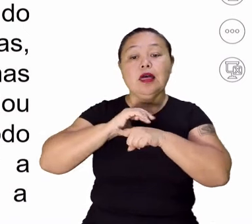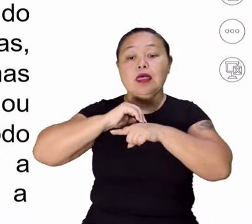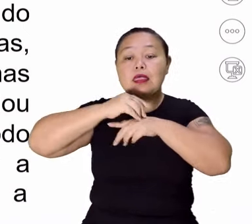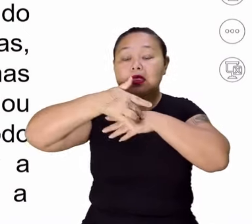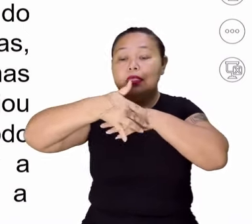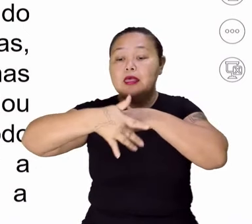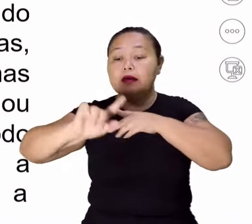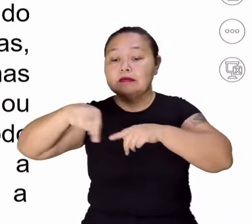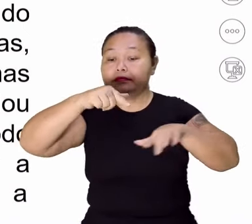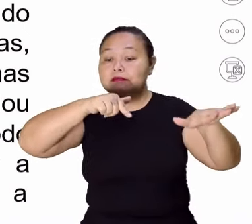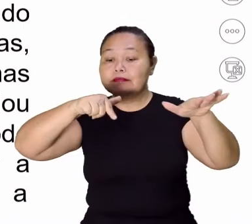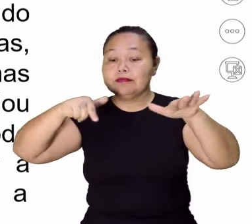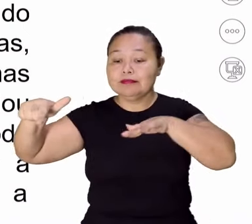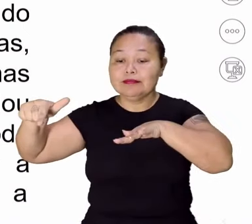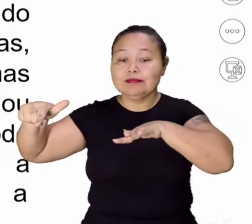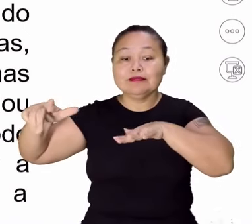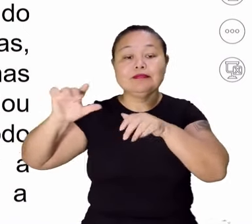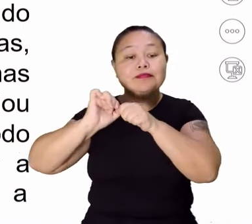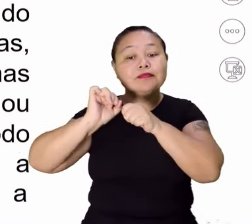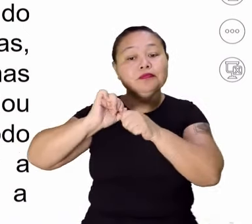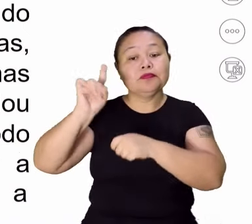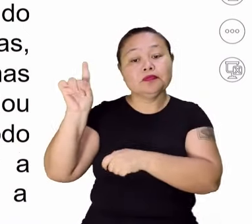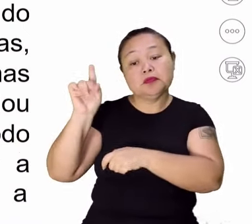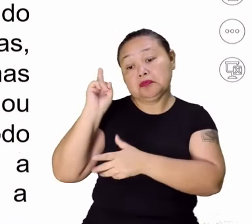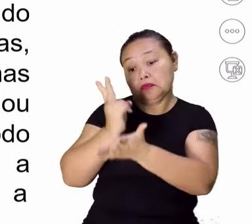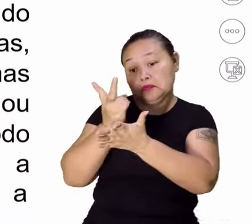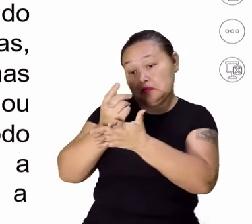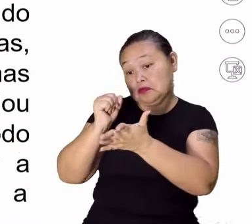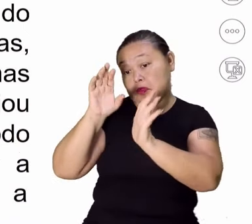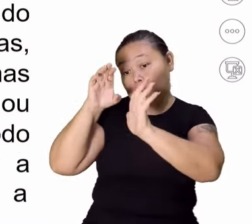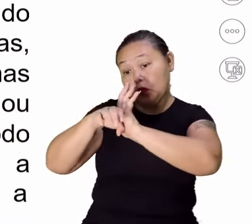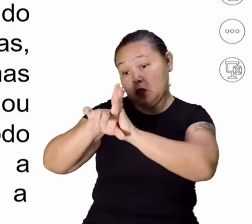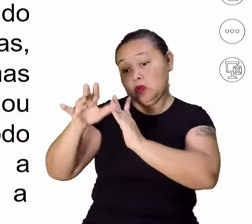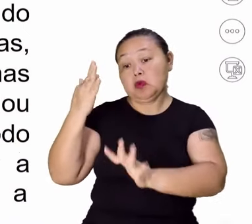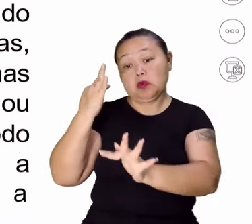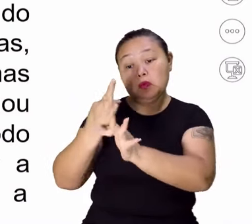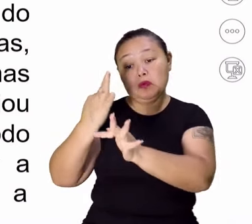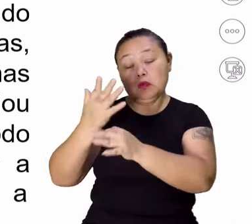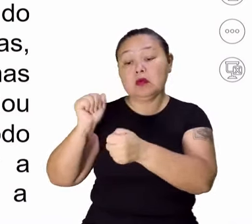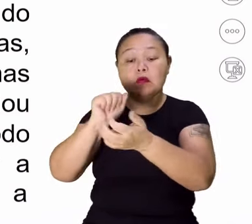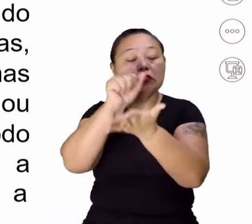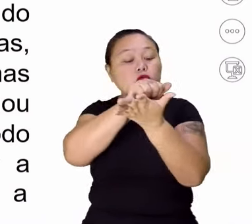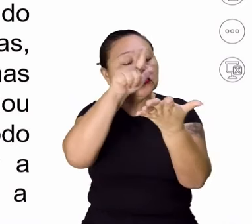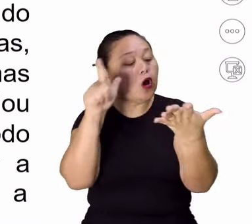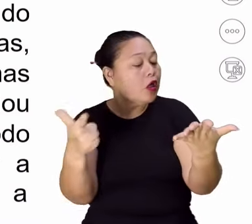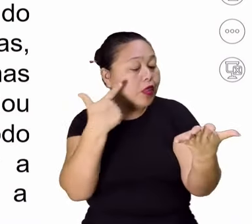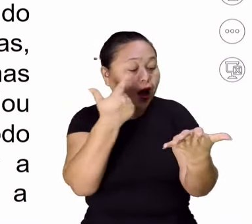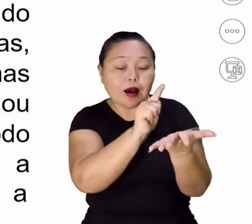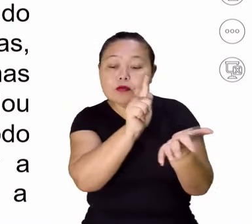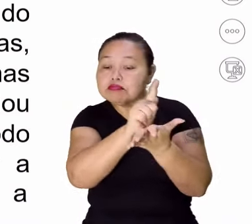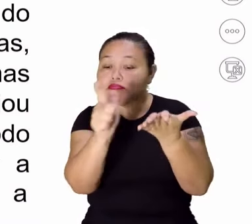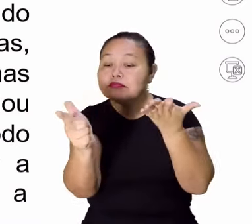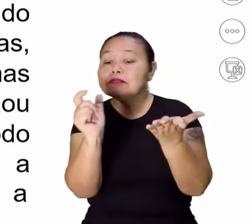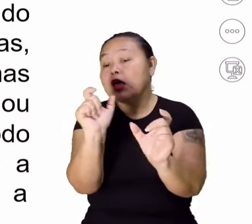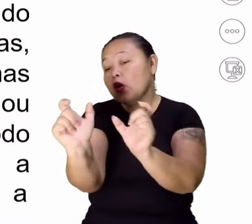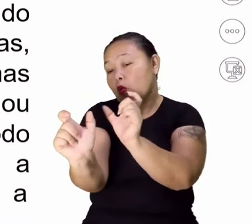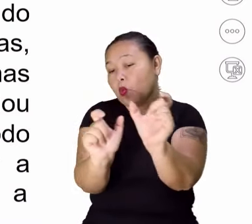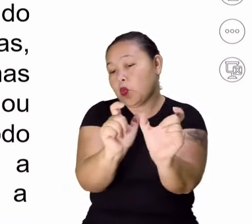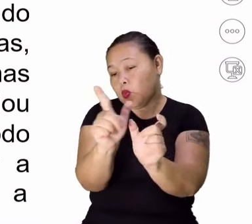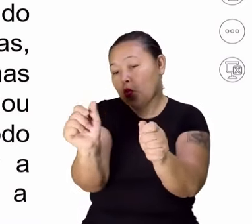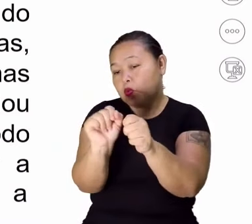despencar na próxima semana. Pessoal, aqui nem sempre tem os conceitos físicos, é retirado de um jornal e tal, temos com uso.